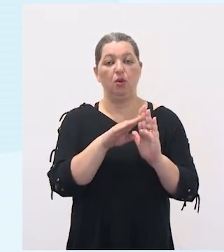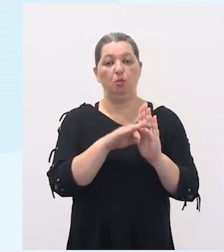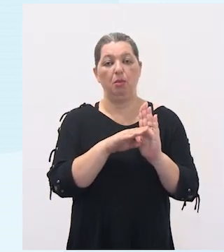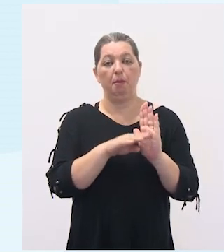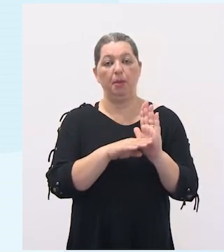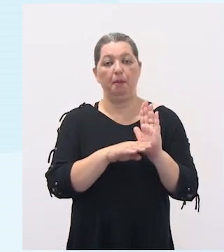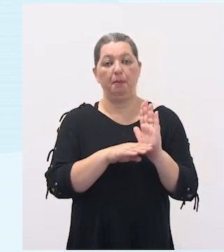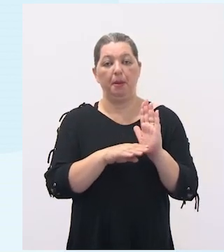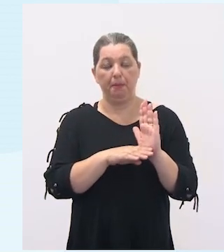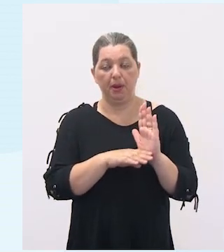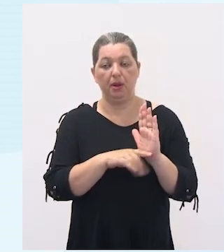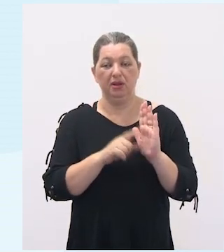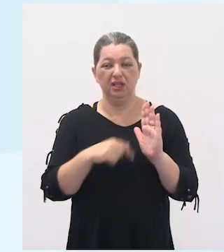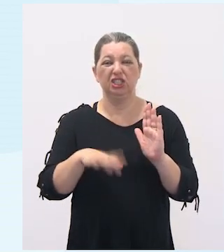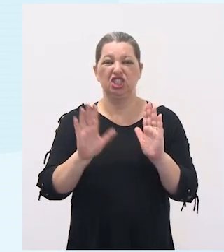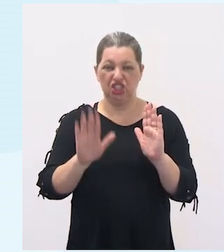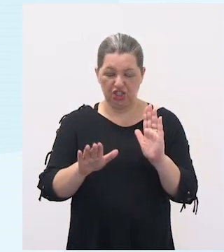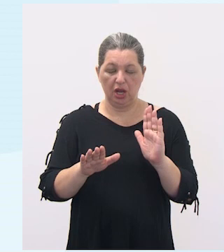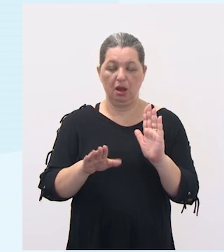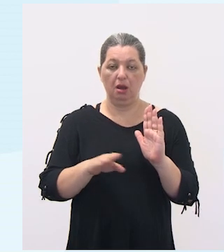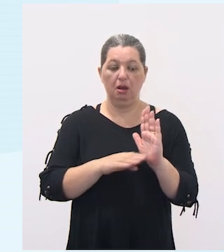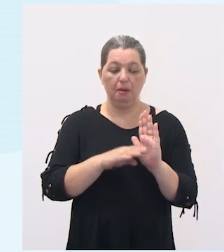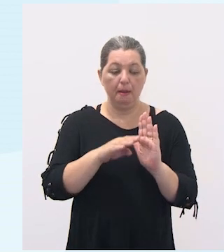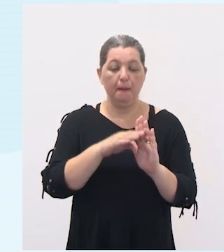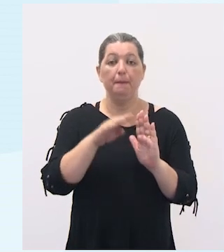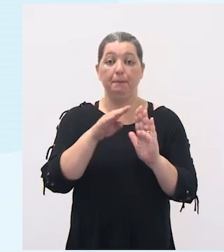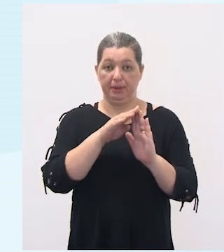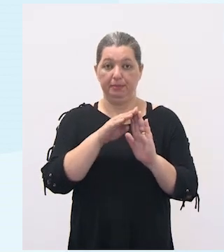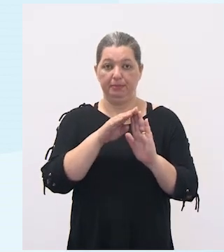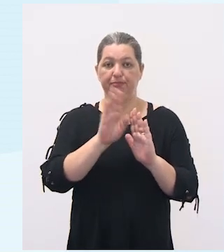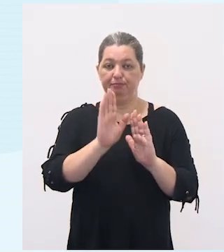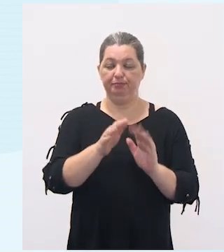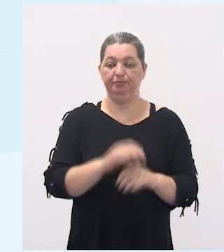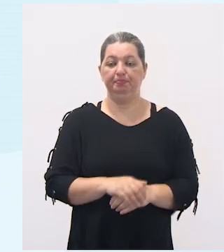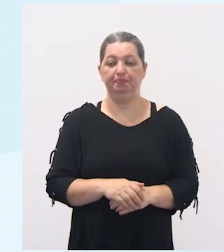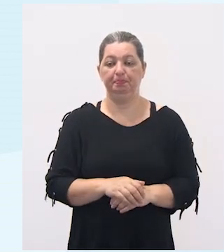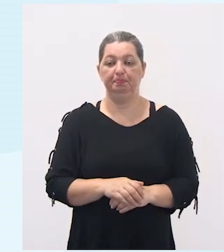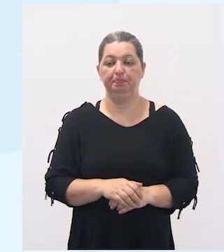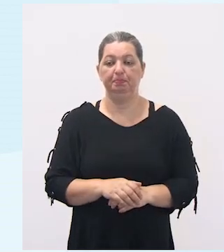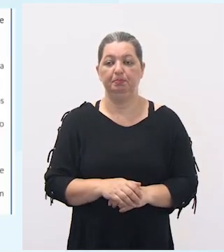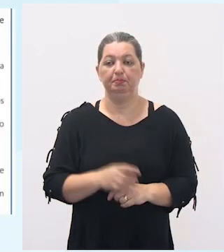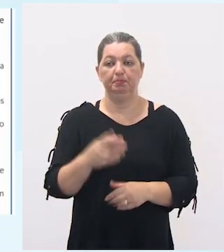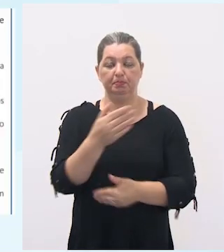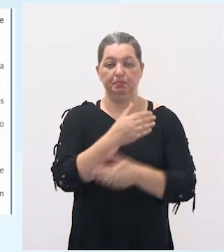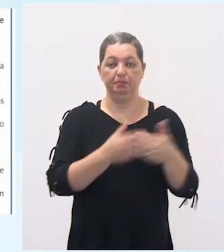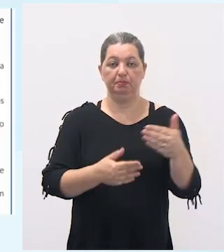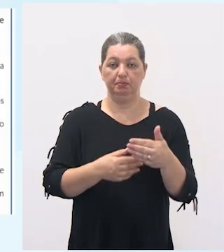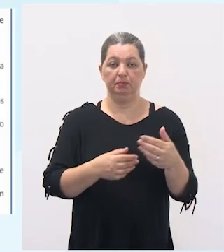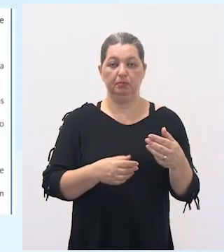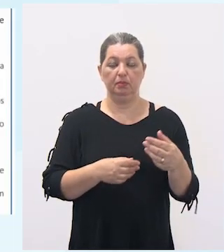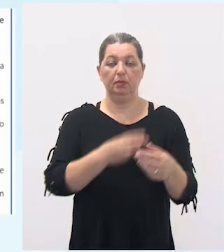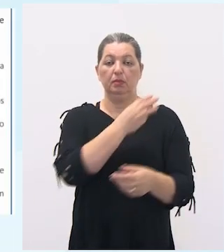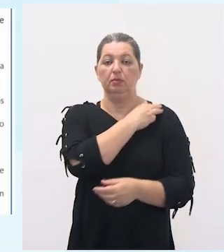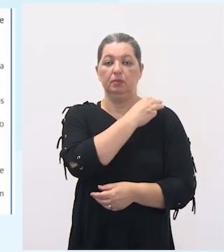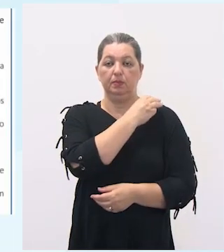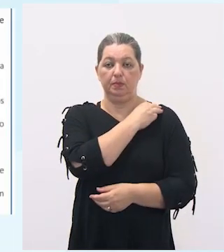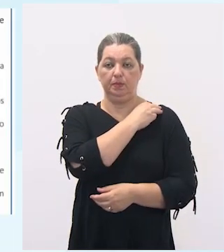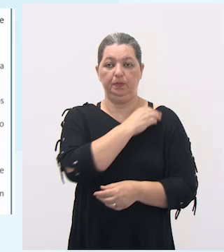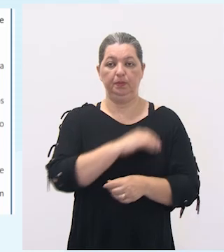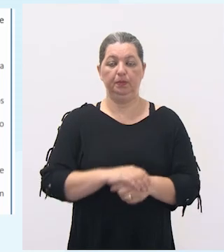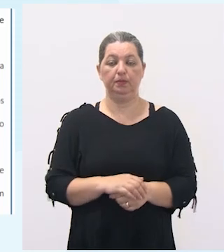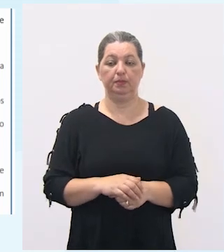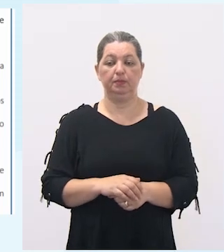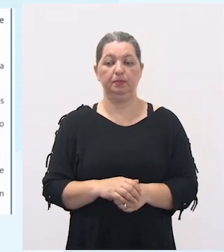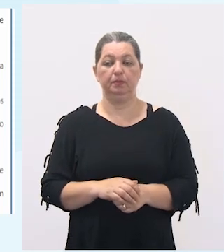aqui esse aluno já se encontra num nível avançado. Vamos ver como que funciona lá no próximo slide, na terceira série do ensino médio.